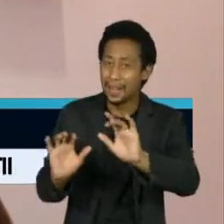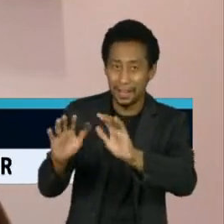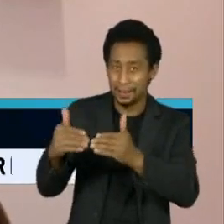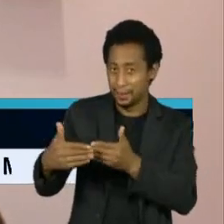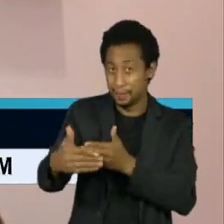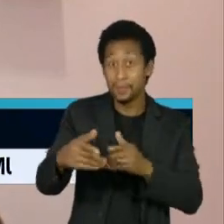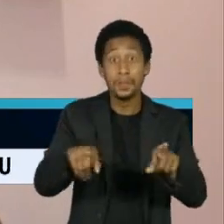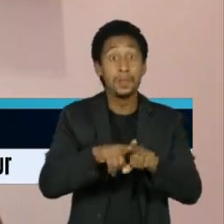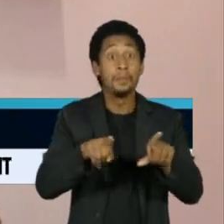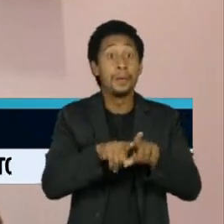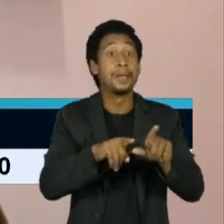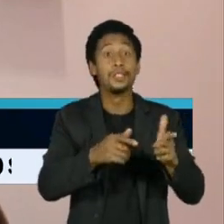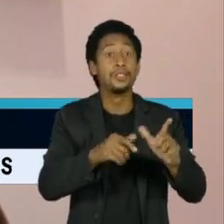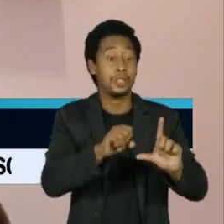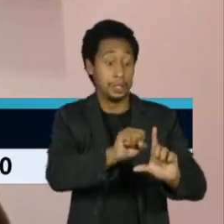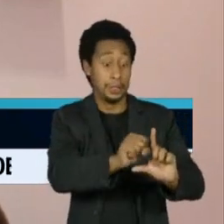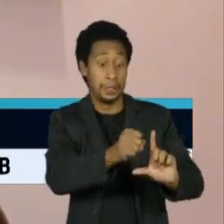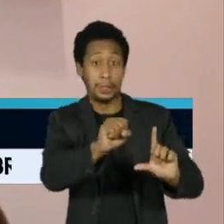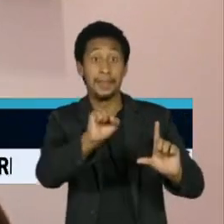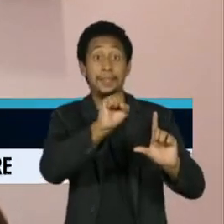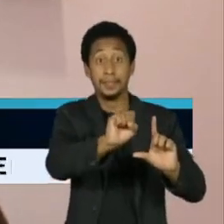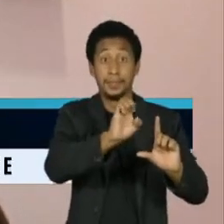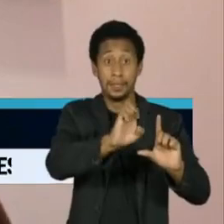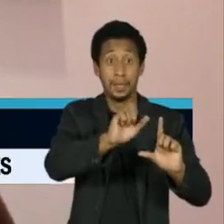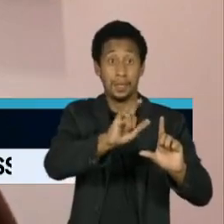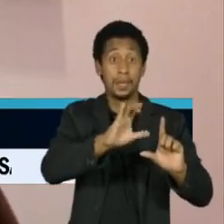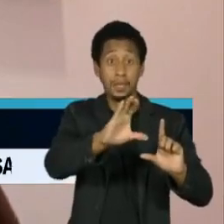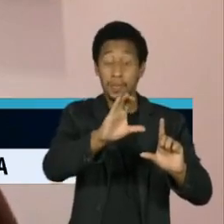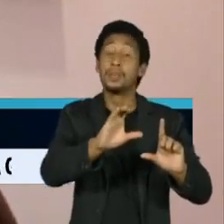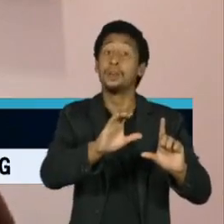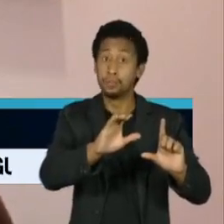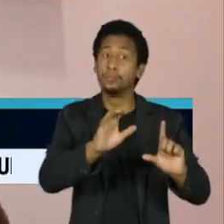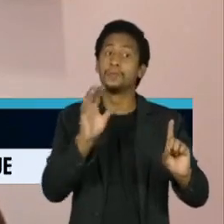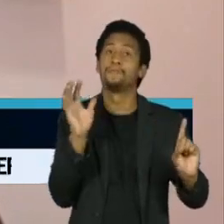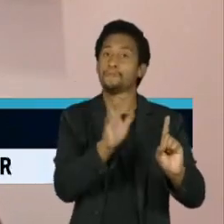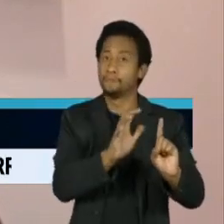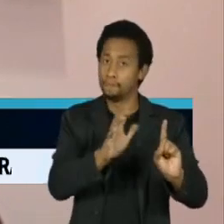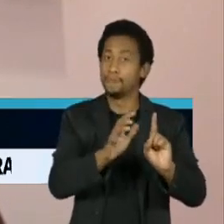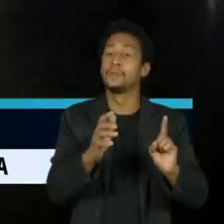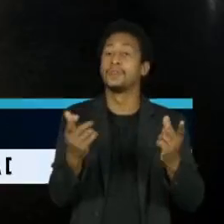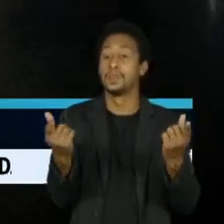nos países desenvolvidos, que tendem ainda a afetar muito o nosso câmbio.